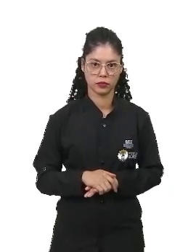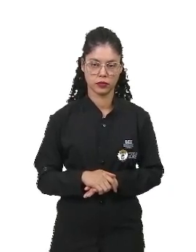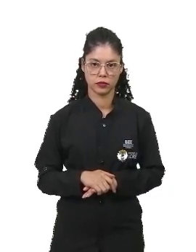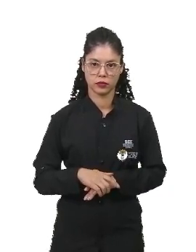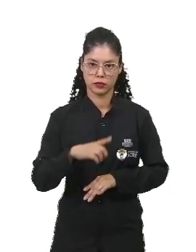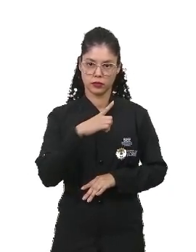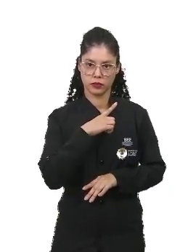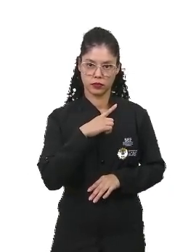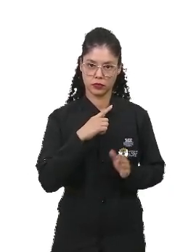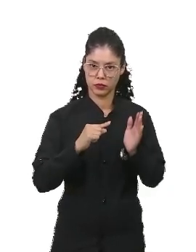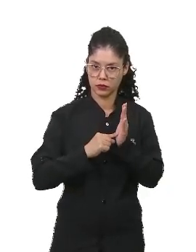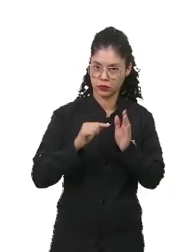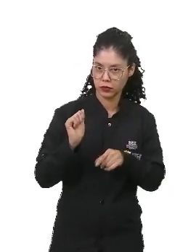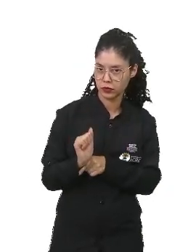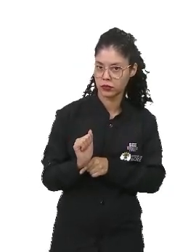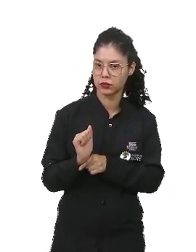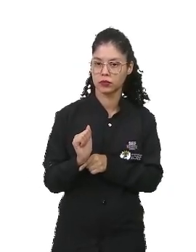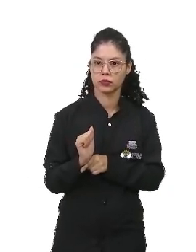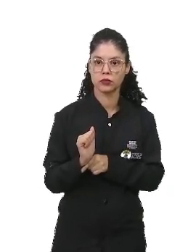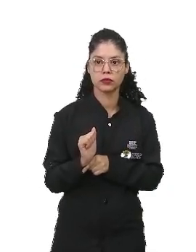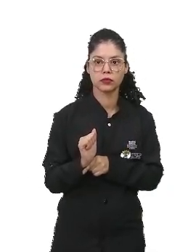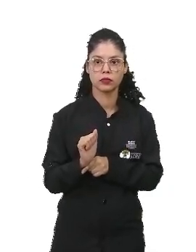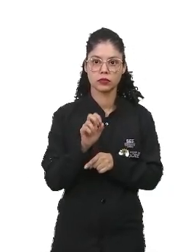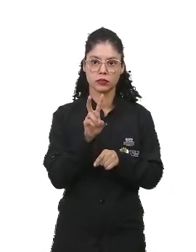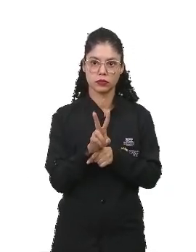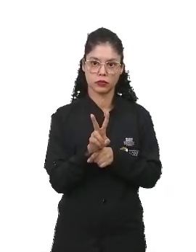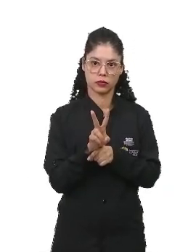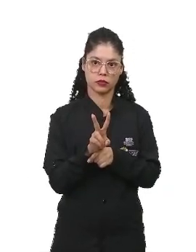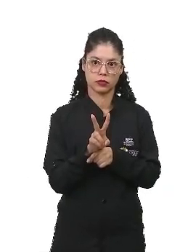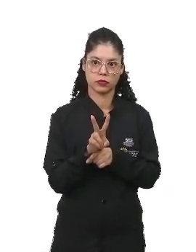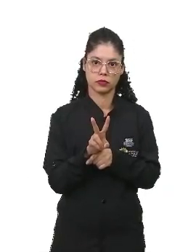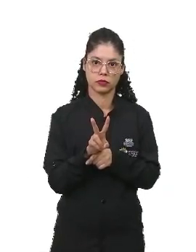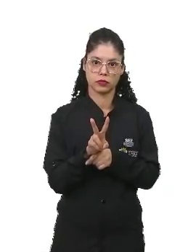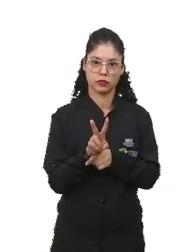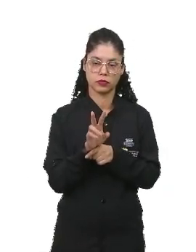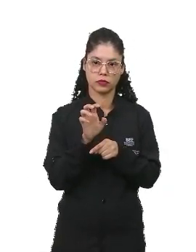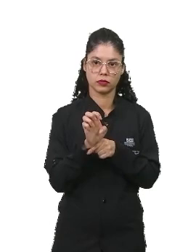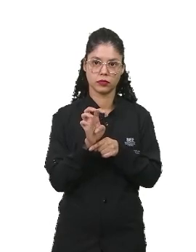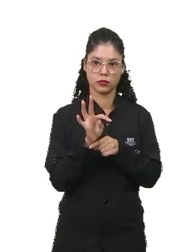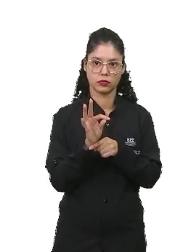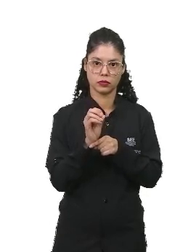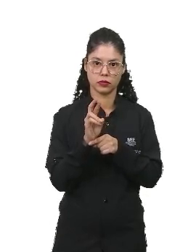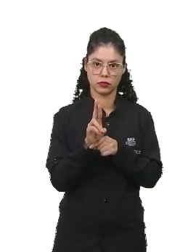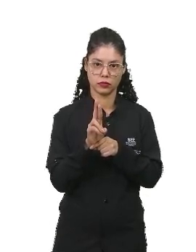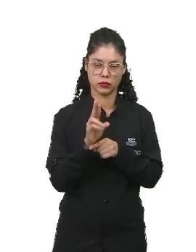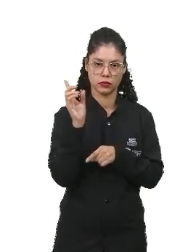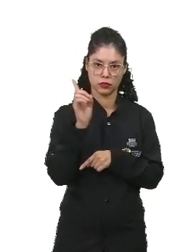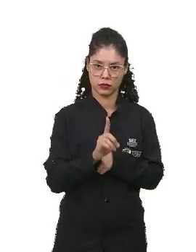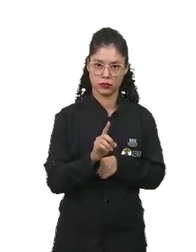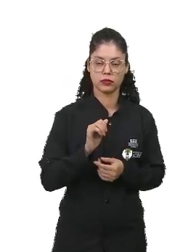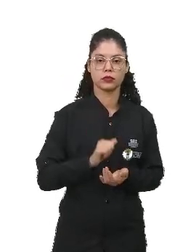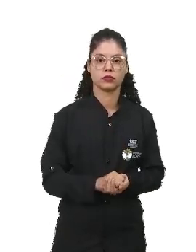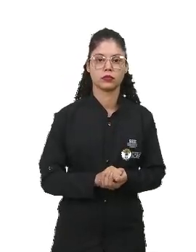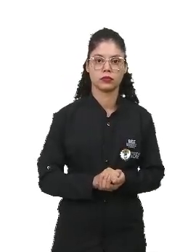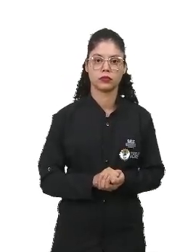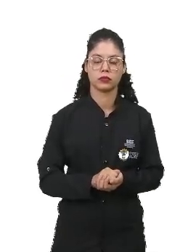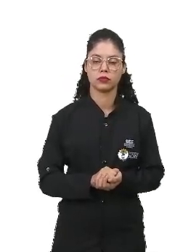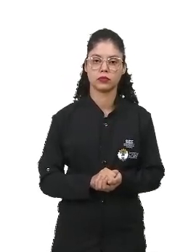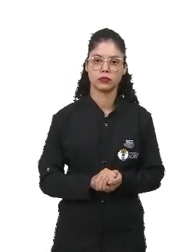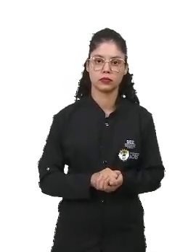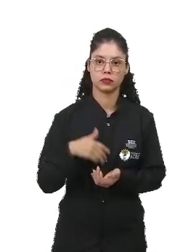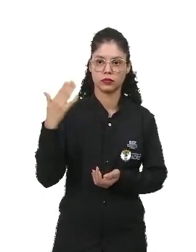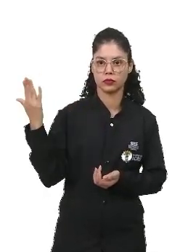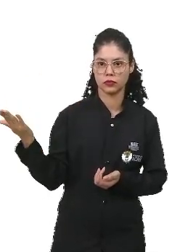Eu tenho aqui um ponto A e um vetor diretor. Eu quero determinar a equação simétrica.